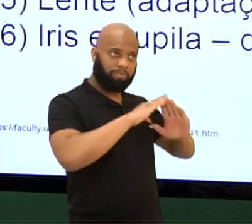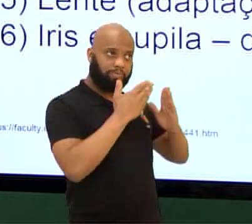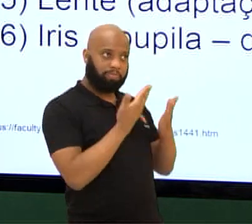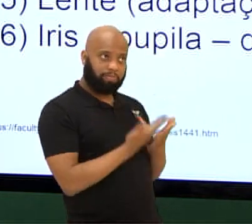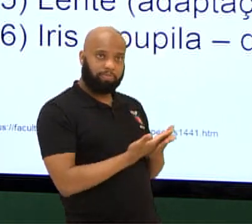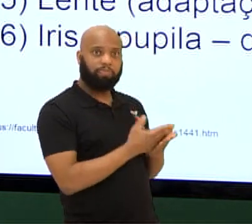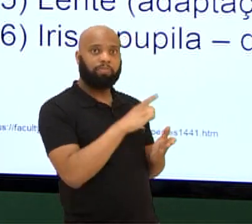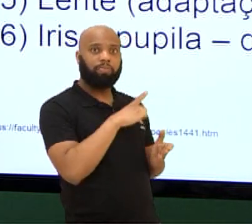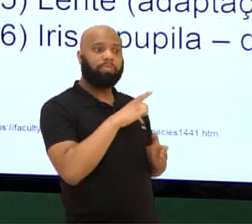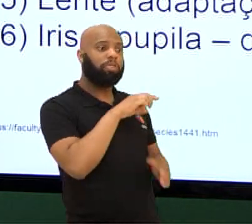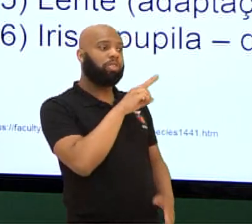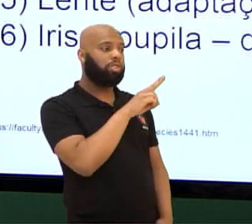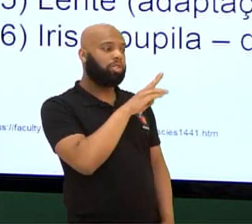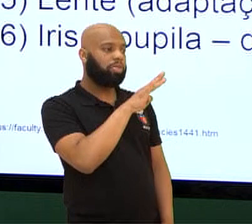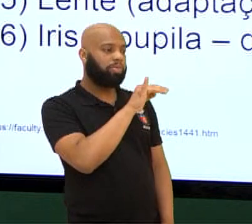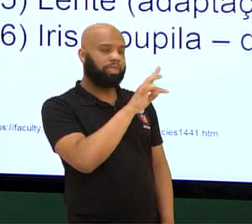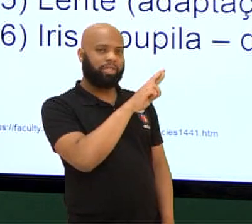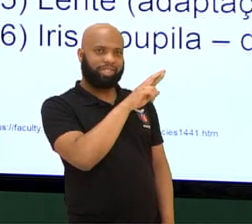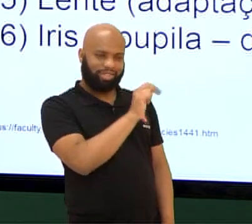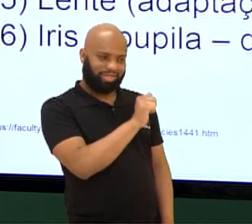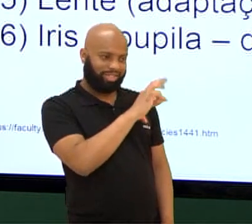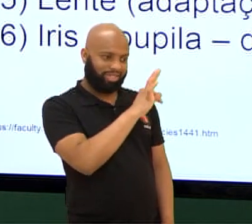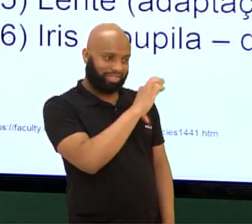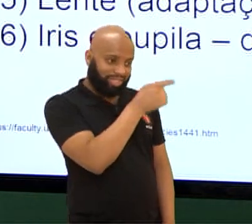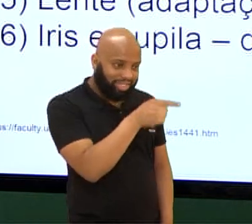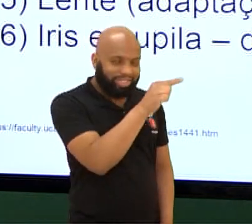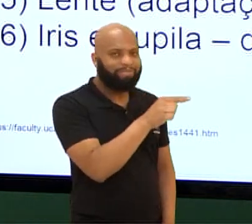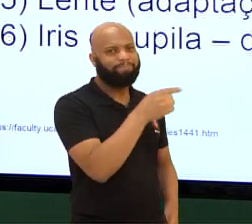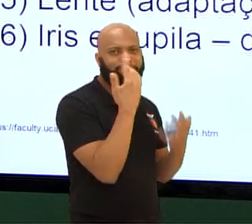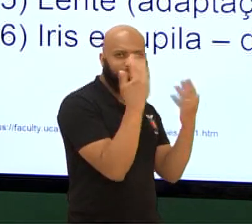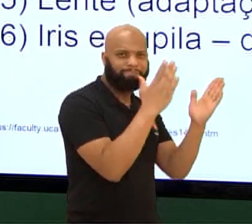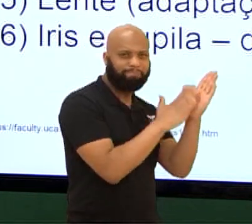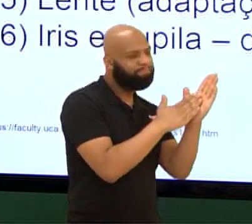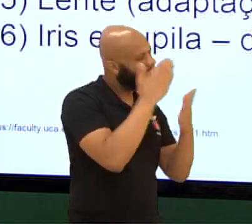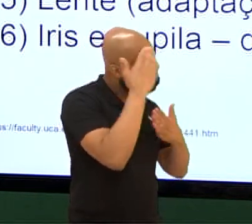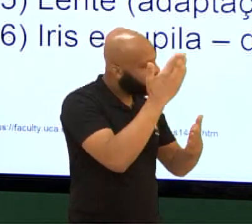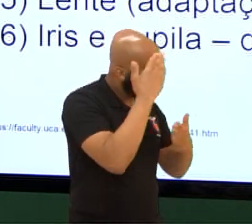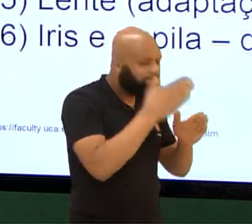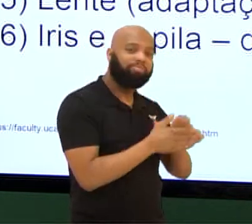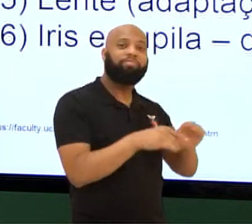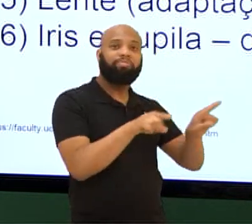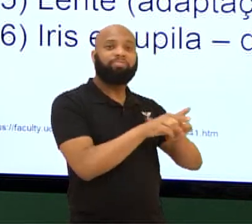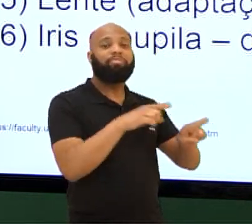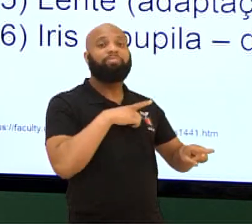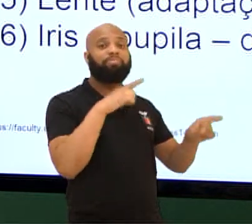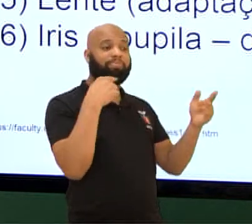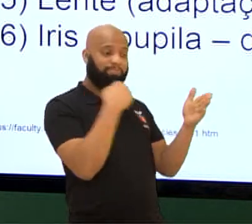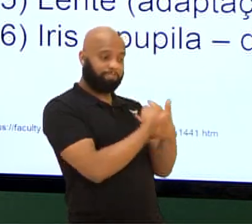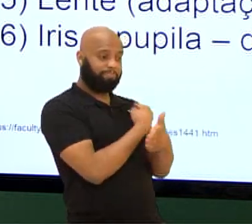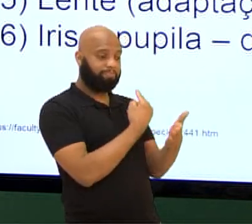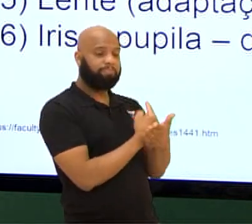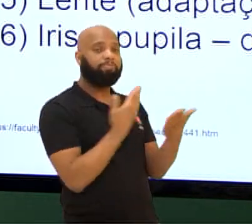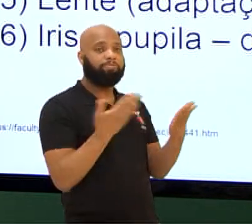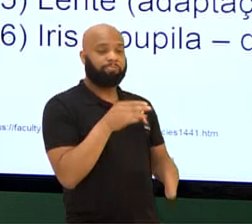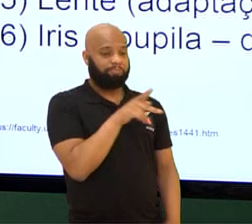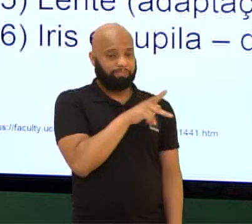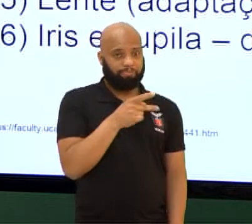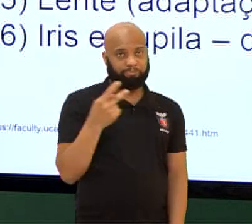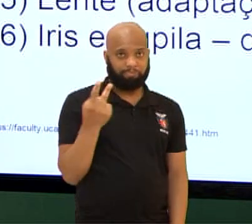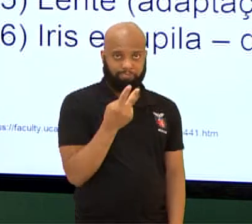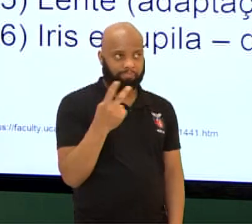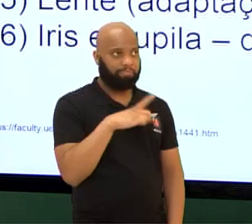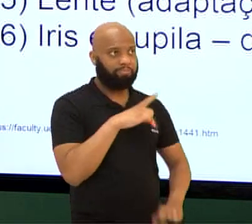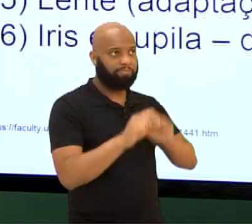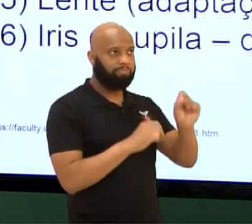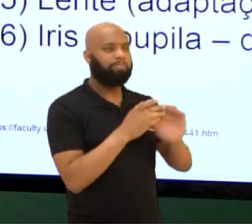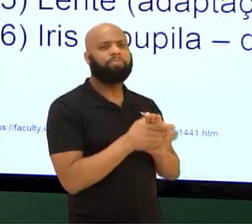Gomes, em Ubiratã. Muito obrigado, parabenizando pela aula excelente que estamos tendo ali. E aí vem a pergunta aos professores da vida